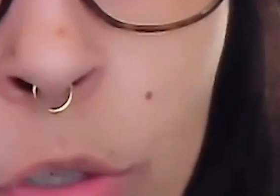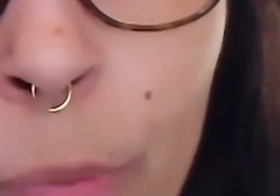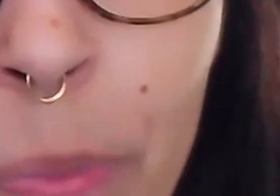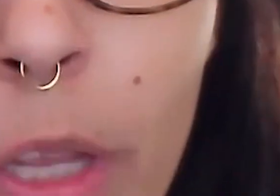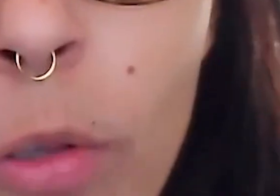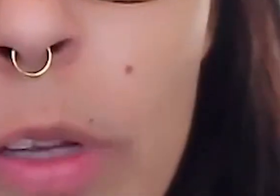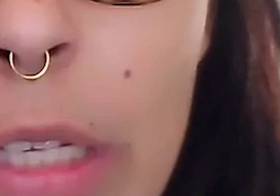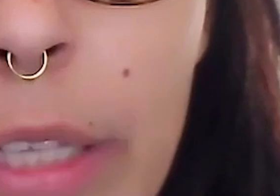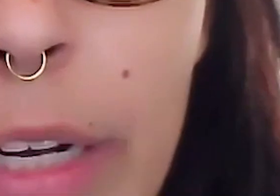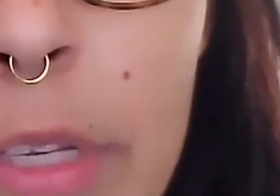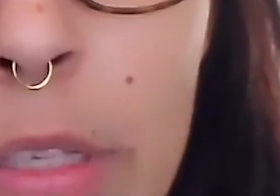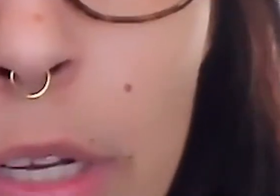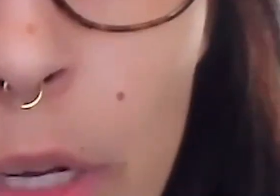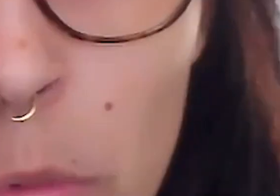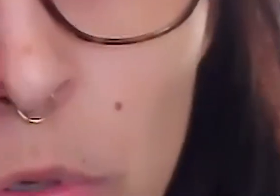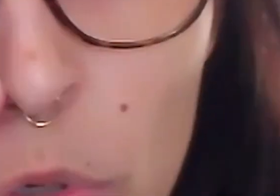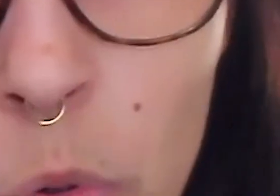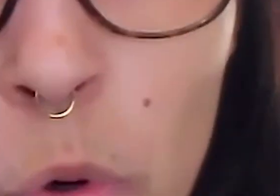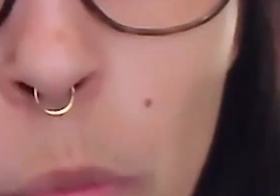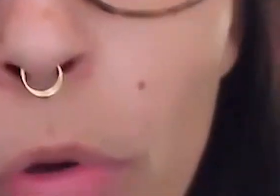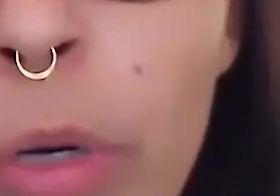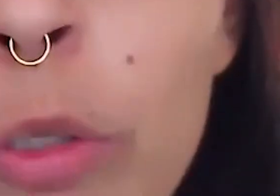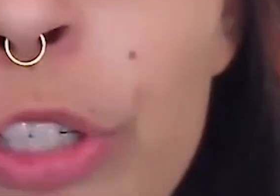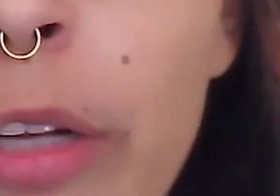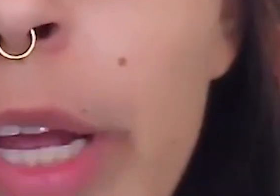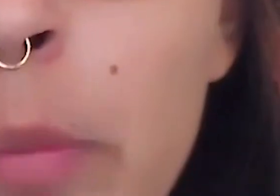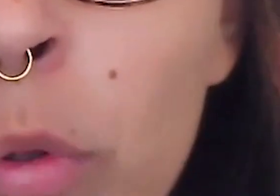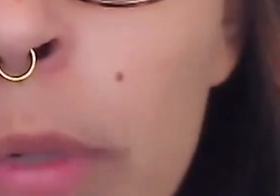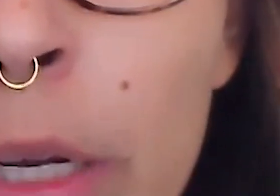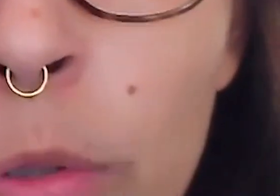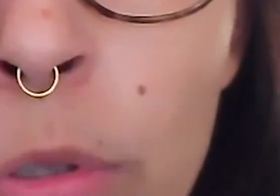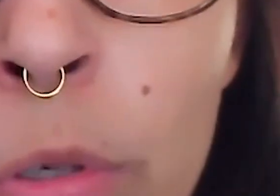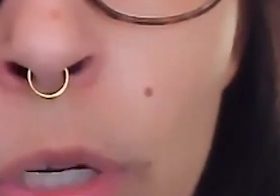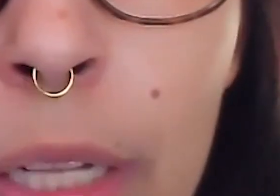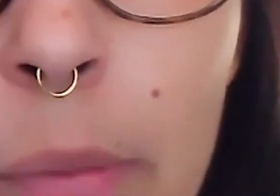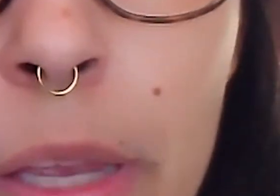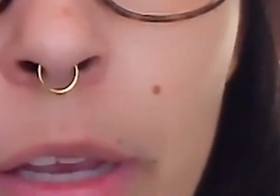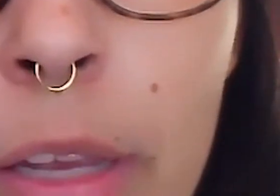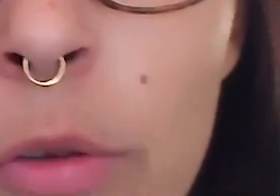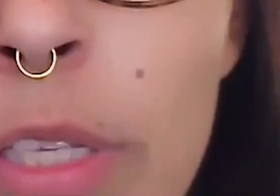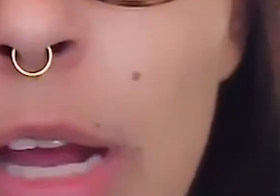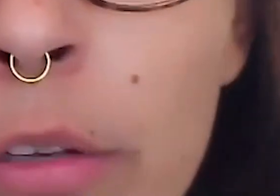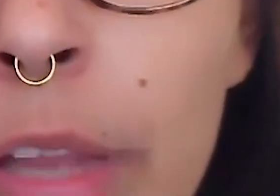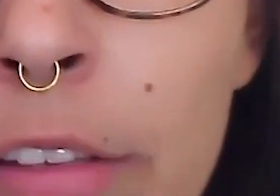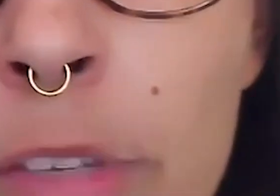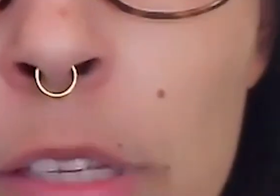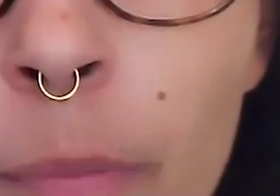episódio nós entrevistamos O Procurador Geral da República o